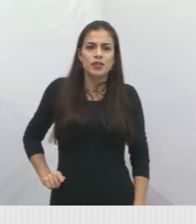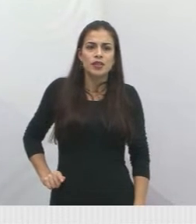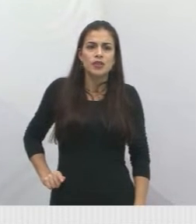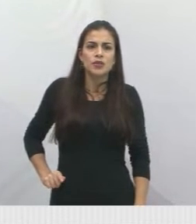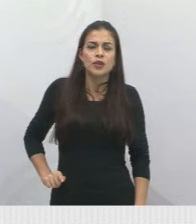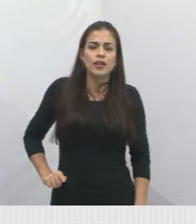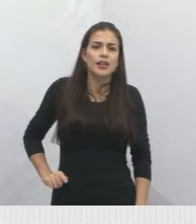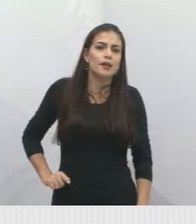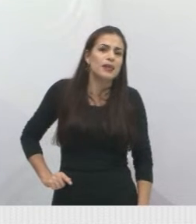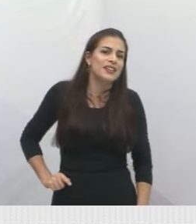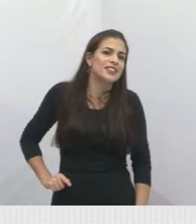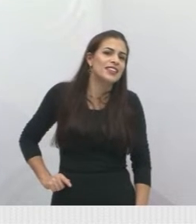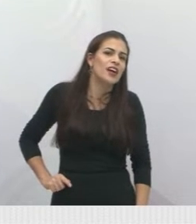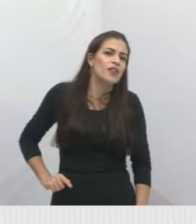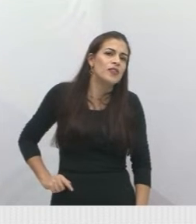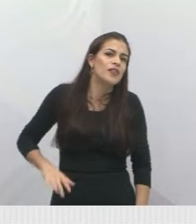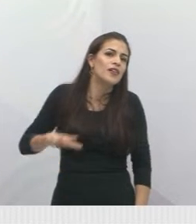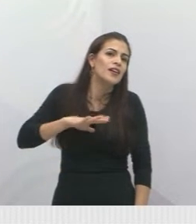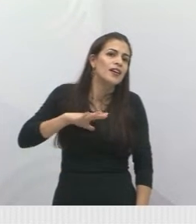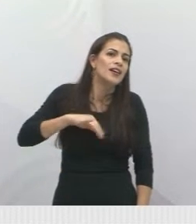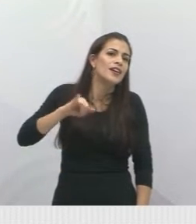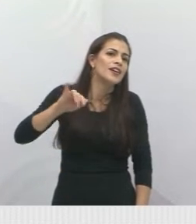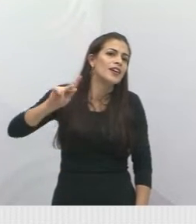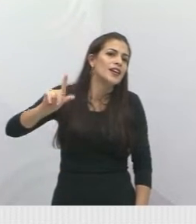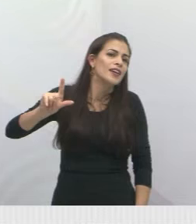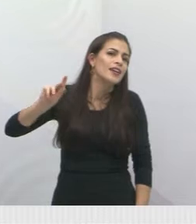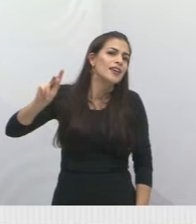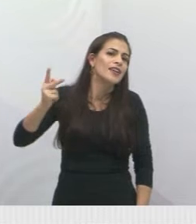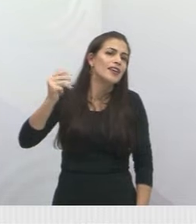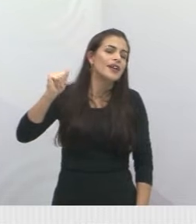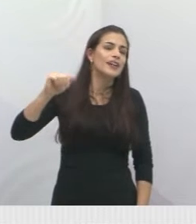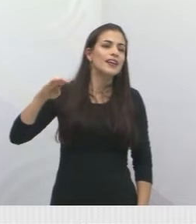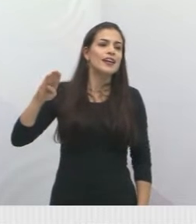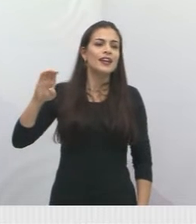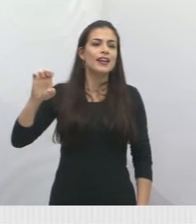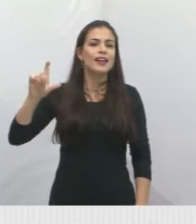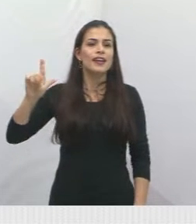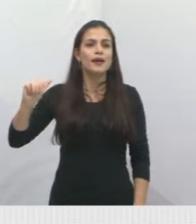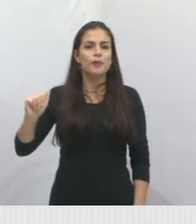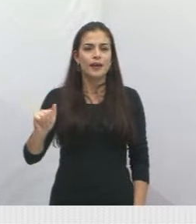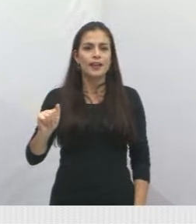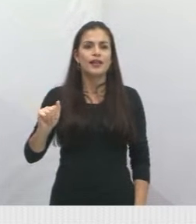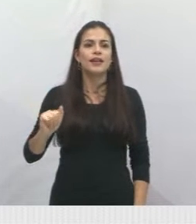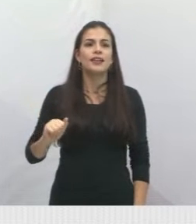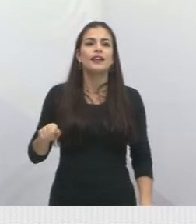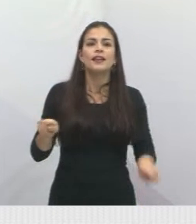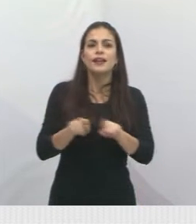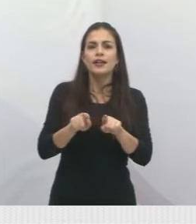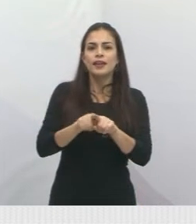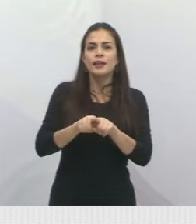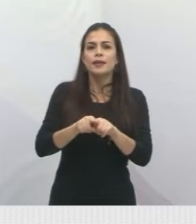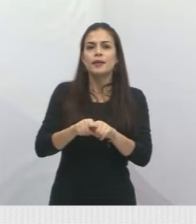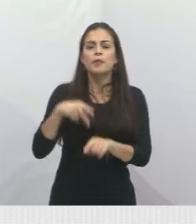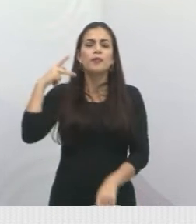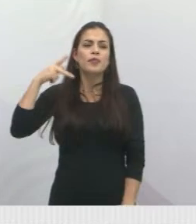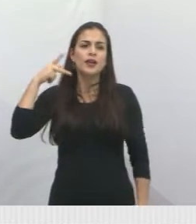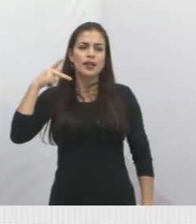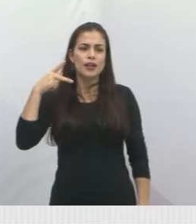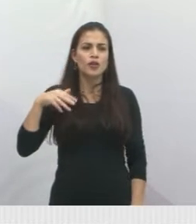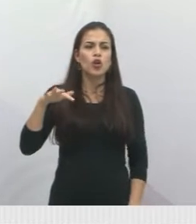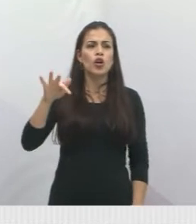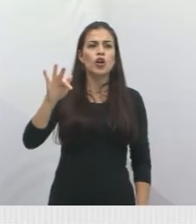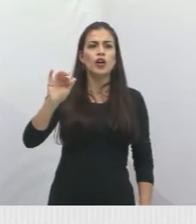Ilhabela, e também tive a honra de conhecer o vereador Felipe Gomes, também de Ilhabela, que estavam